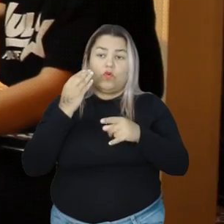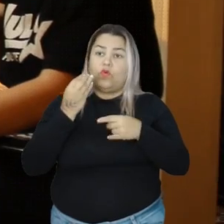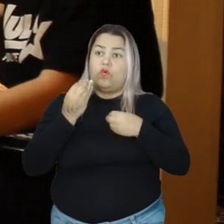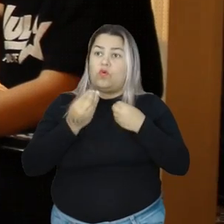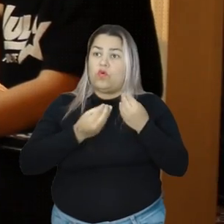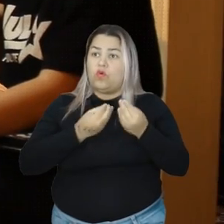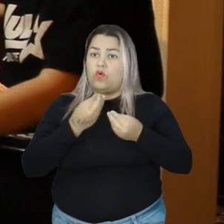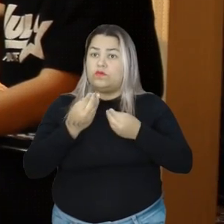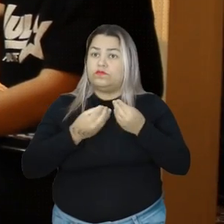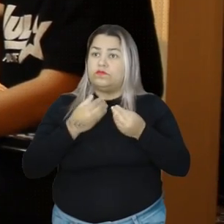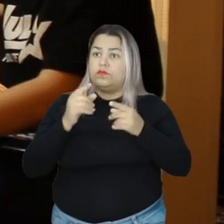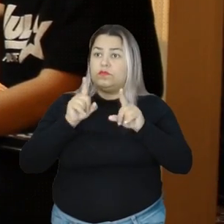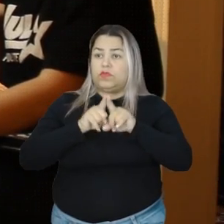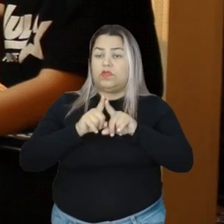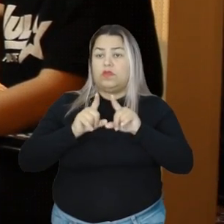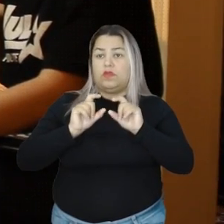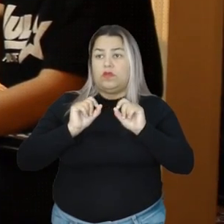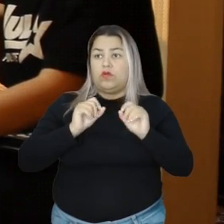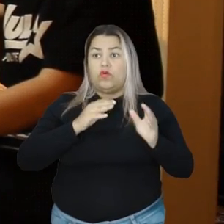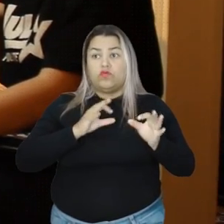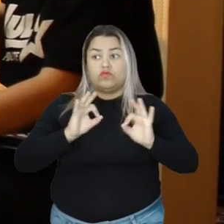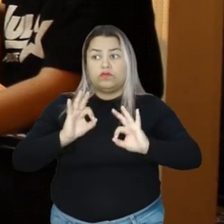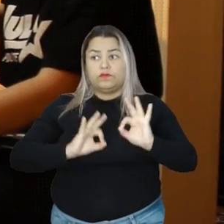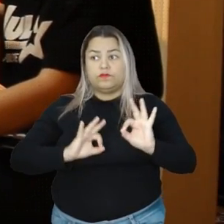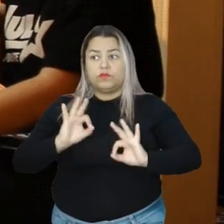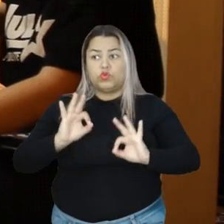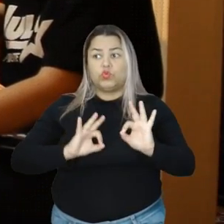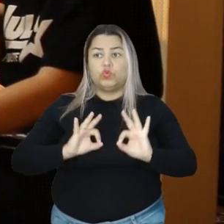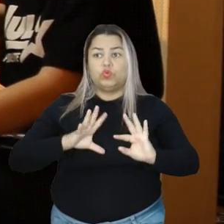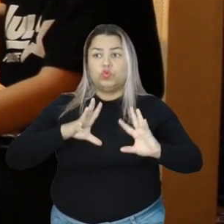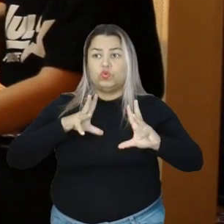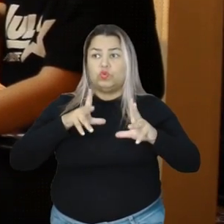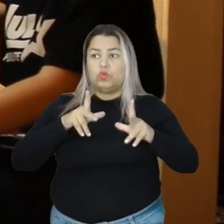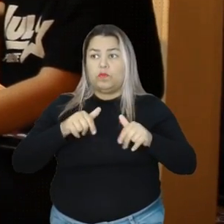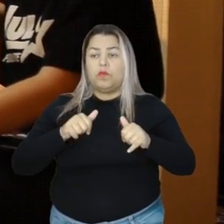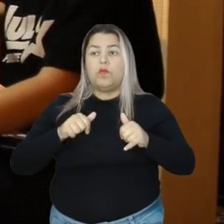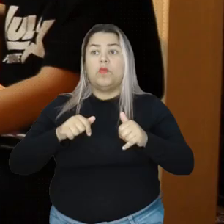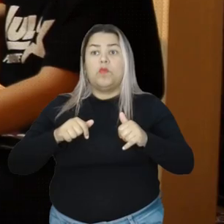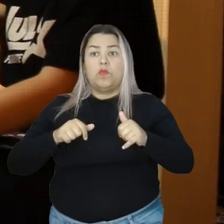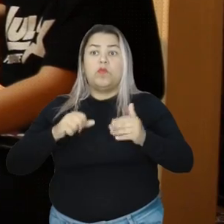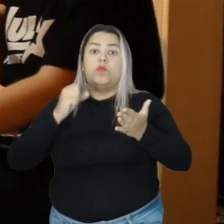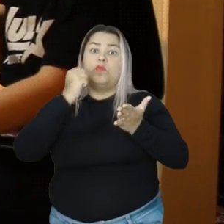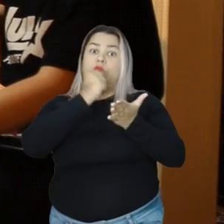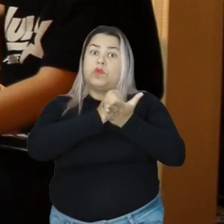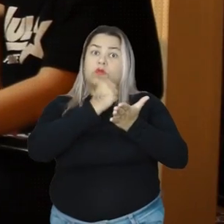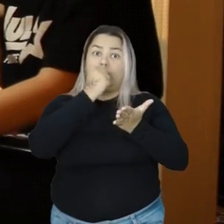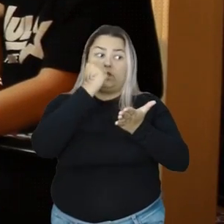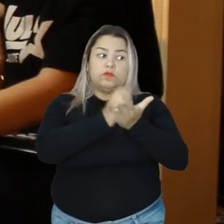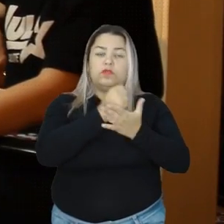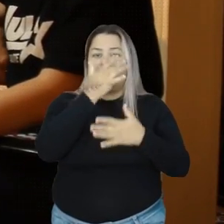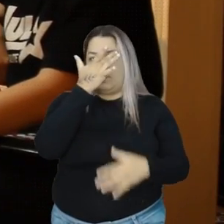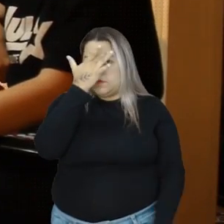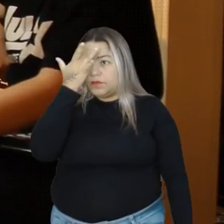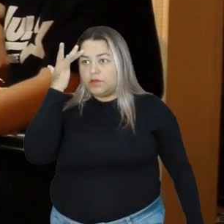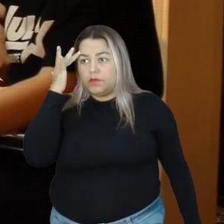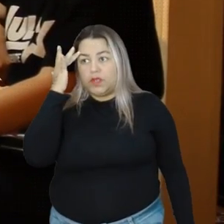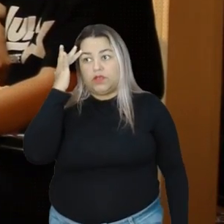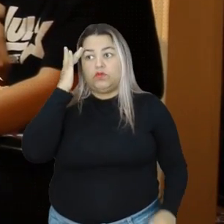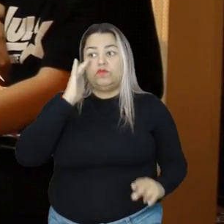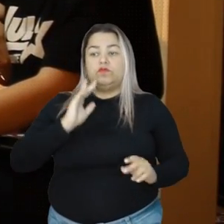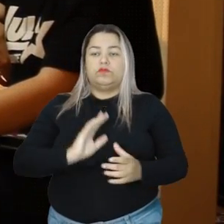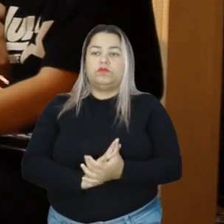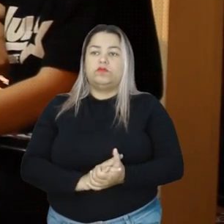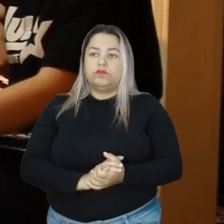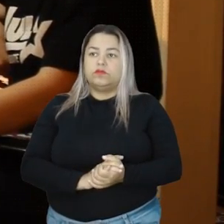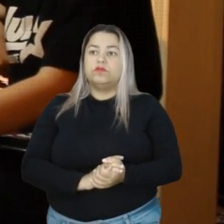promoções ou coisa que vale, carreira. Sim, né, realmente para fichar a pessoa, é uma maneira, claro, de fichar, sim, a pessoa. Sim, é uma maneira de perseguir mesmo. Sim,